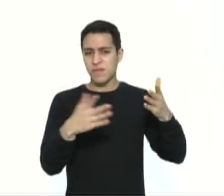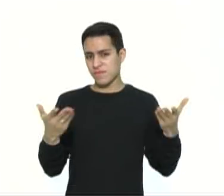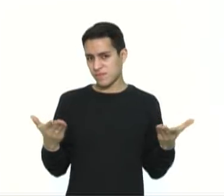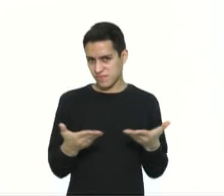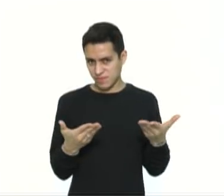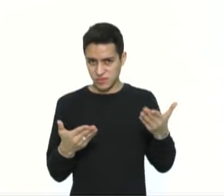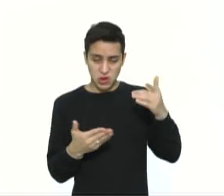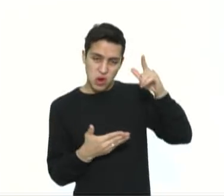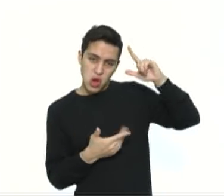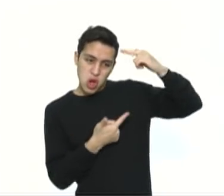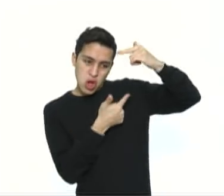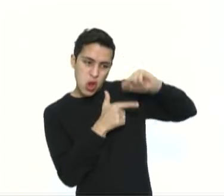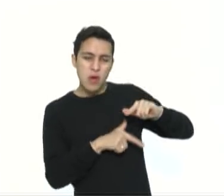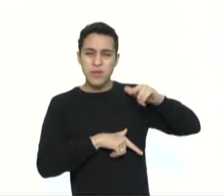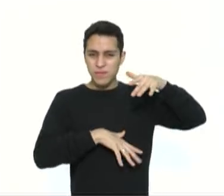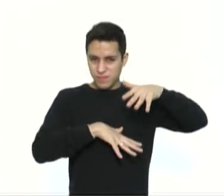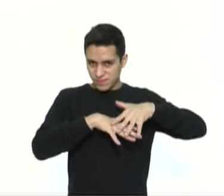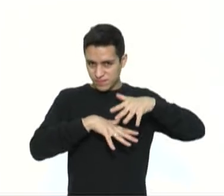conhece como